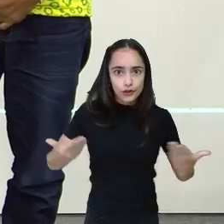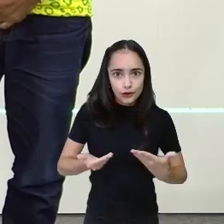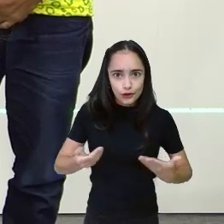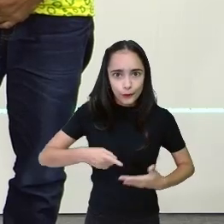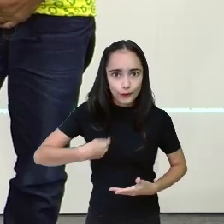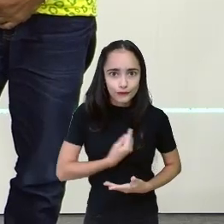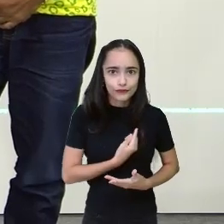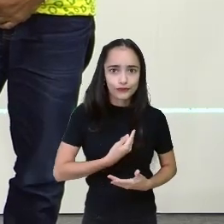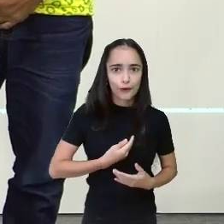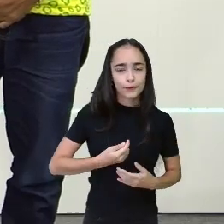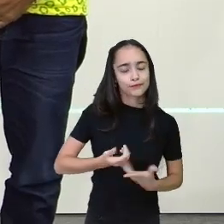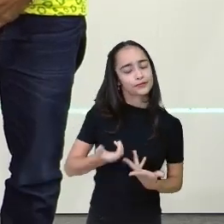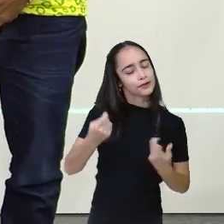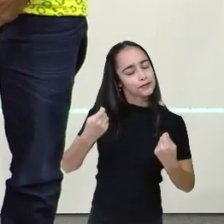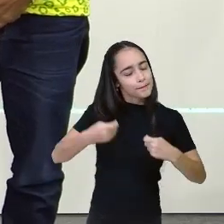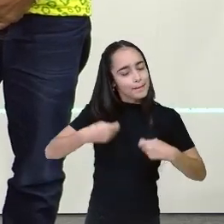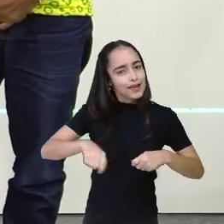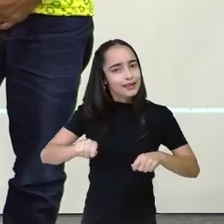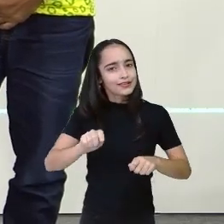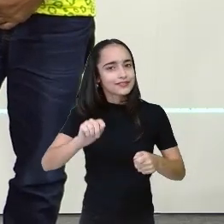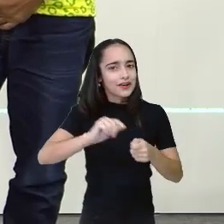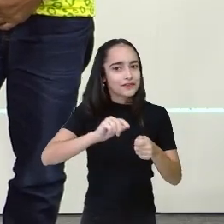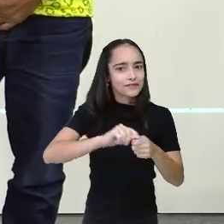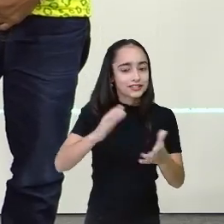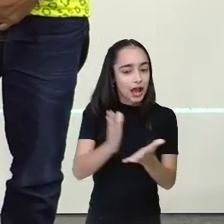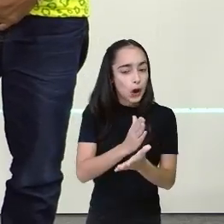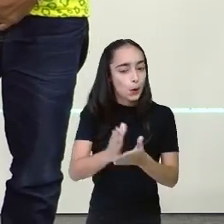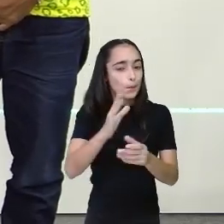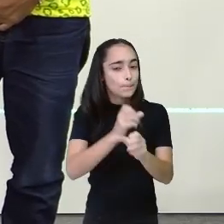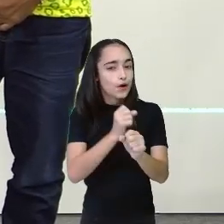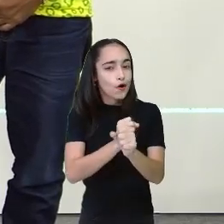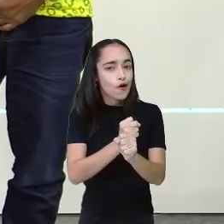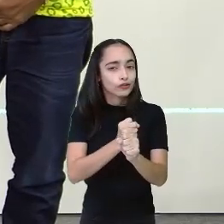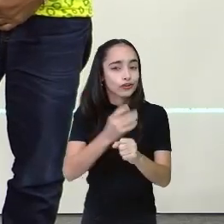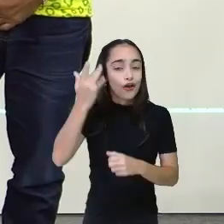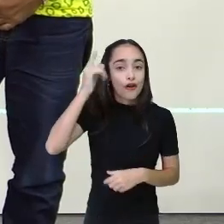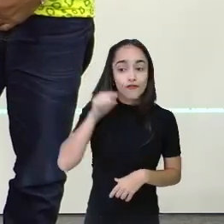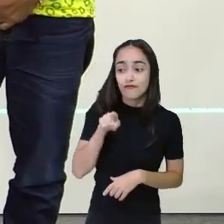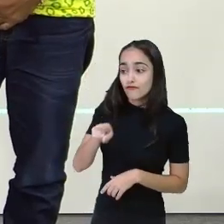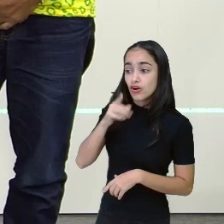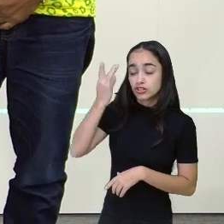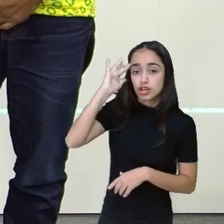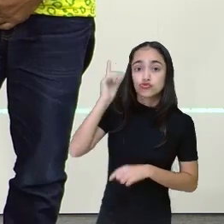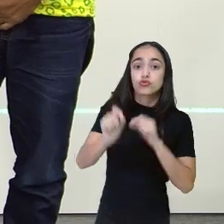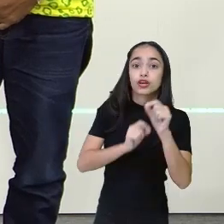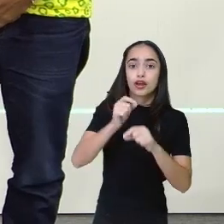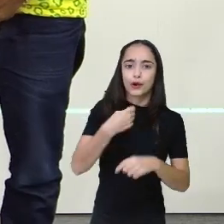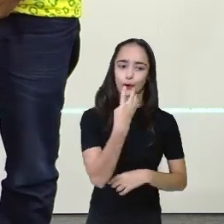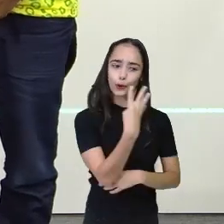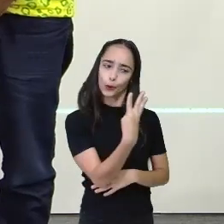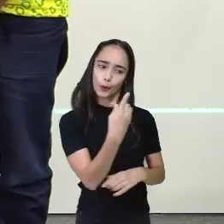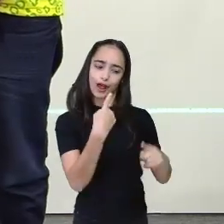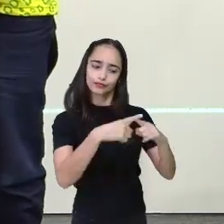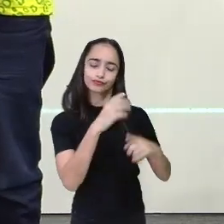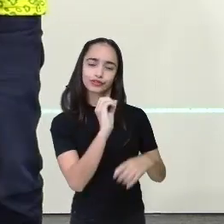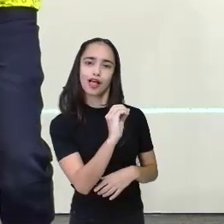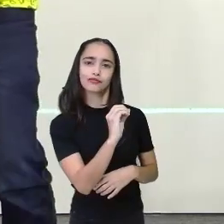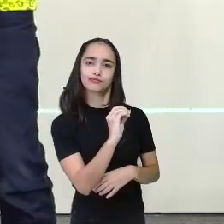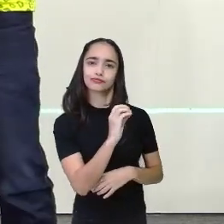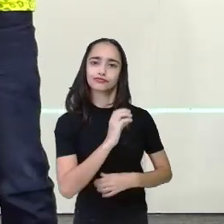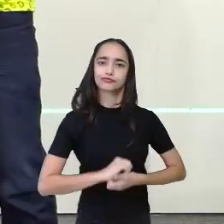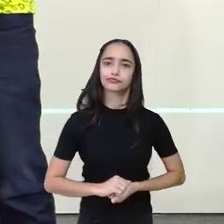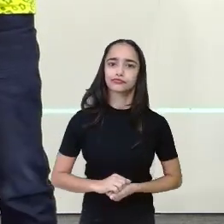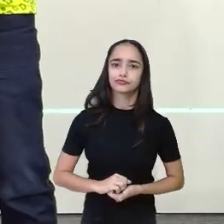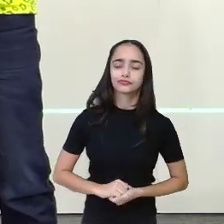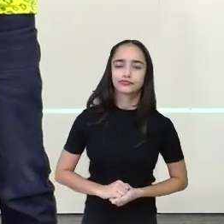deve fazer um bom placar aí, todo mundo na expectativa, viu, professora? Você acha que quanto, mais ou menos, Eu vou Jonaci? dar meu palpite 4-0 aí para o Brasil. Olha certeza. só,